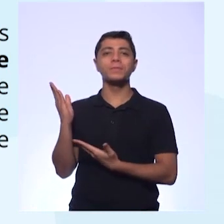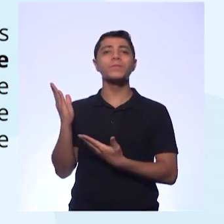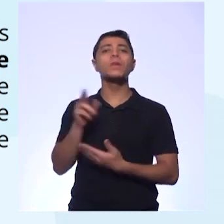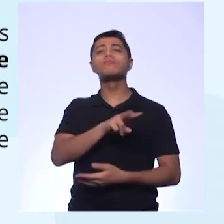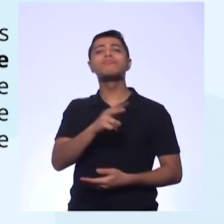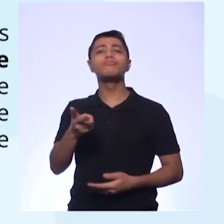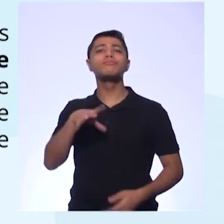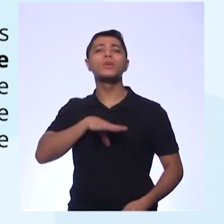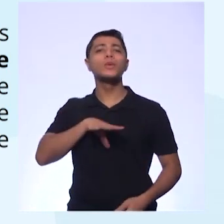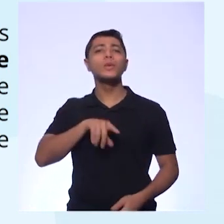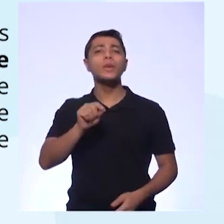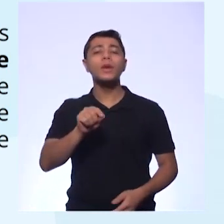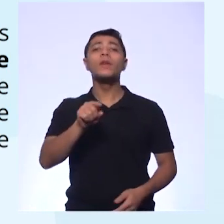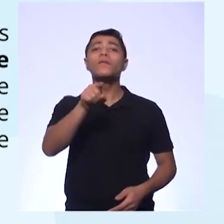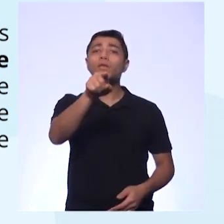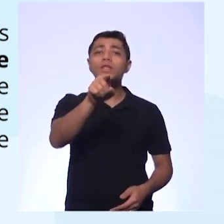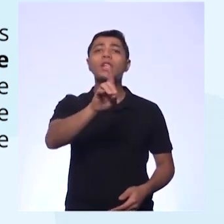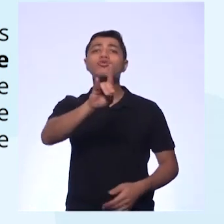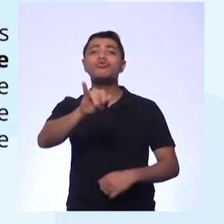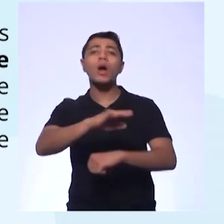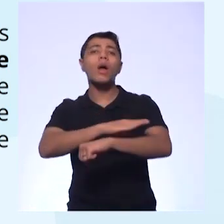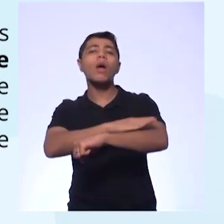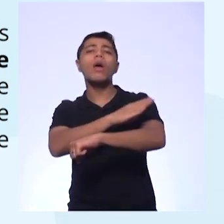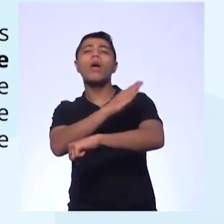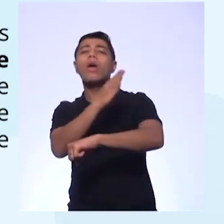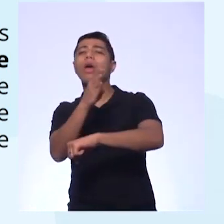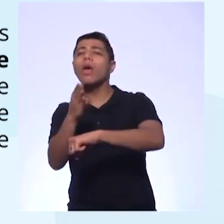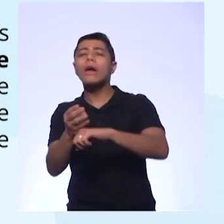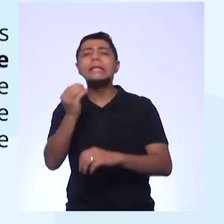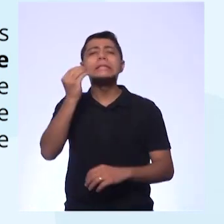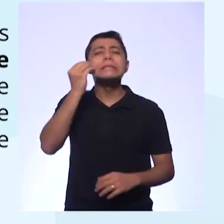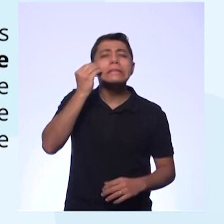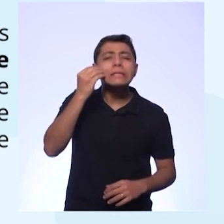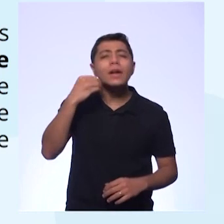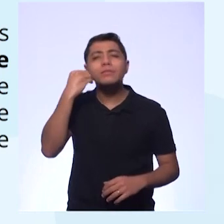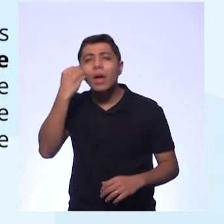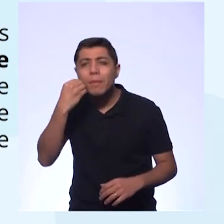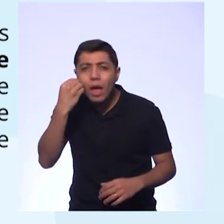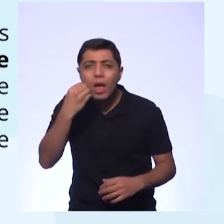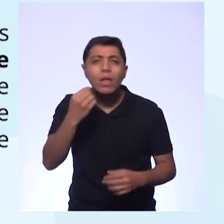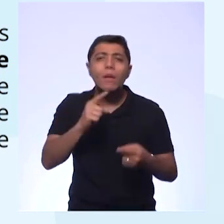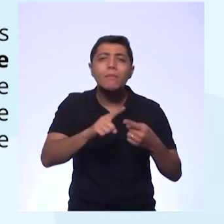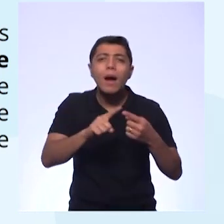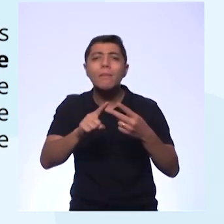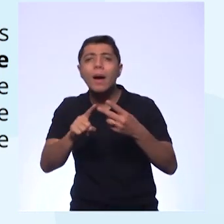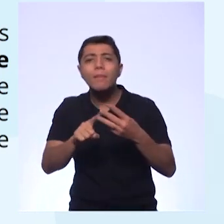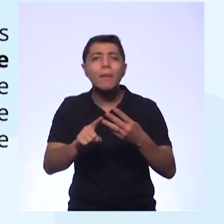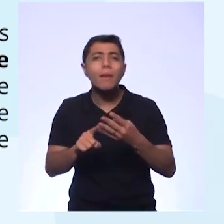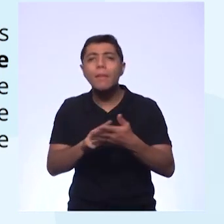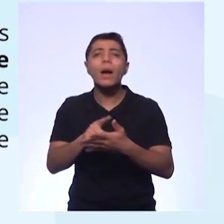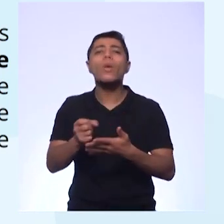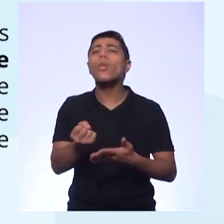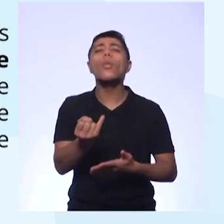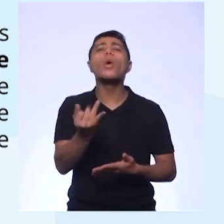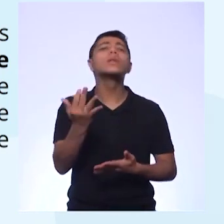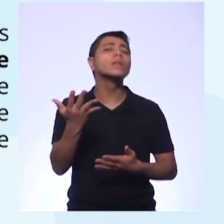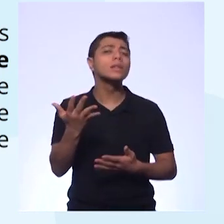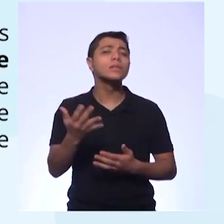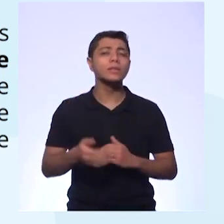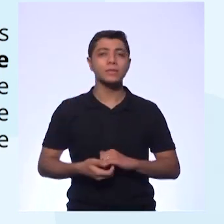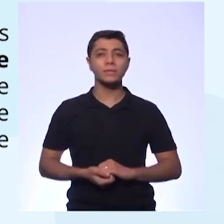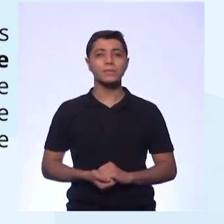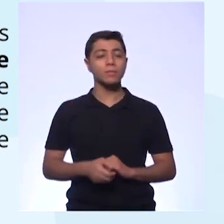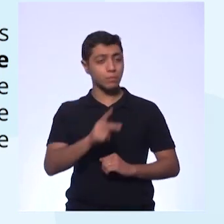experimentos você faz durante o dia? Olha essa pergunta, então todos vão pensando enquanto a gente fala aqui das habilidades. Pode ir, professora Antônia, por favor?